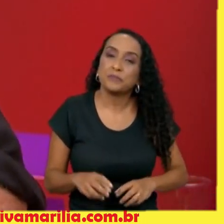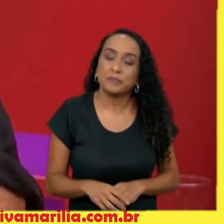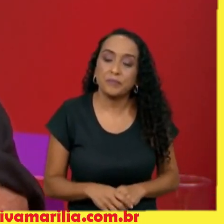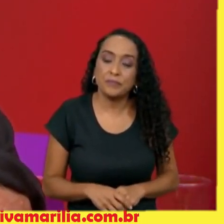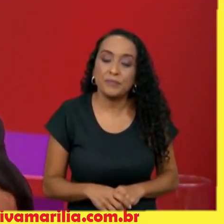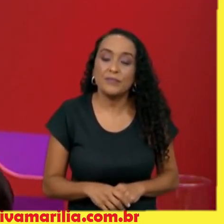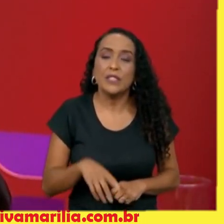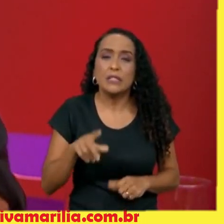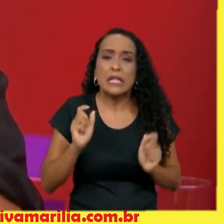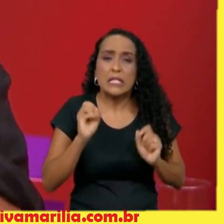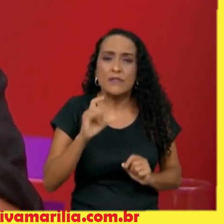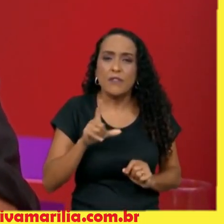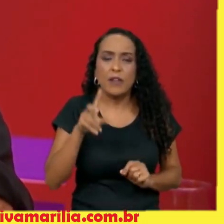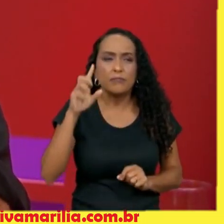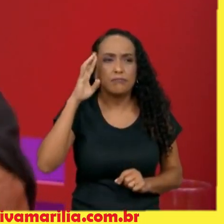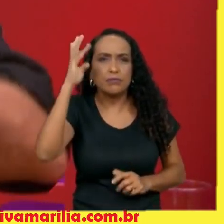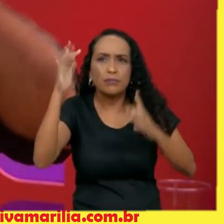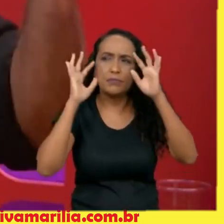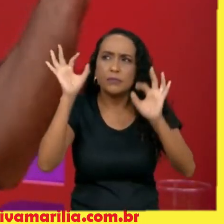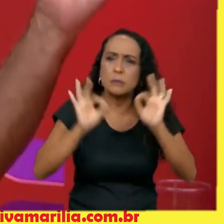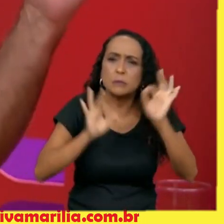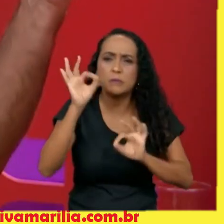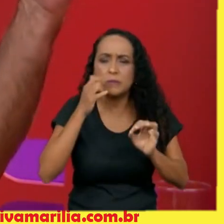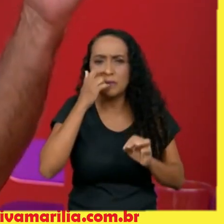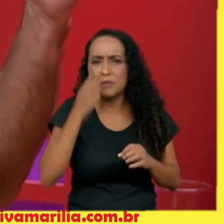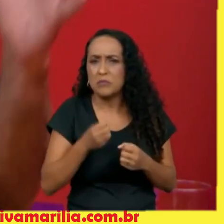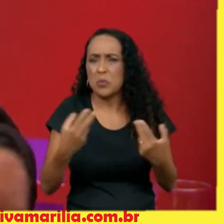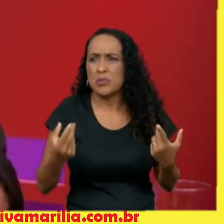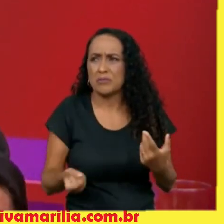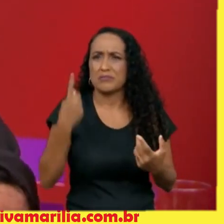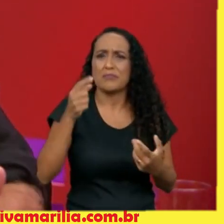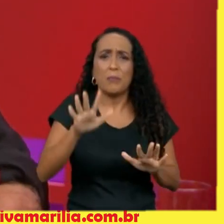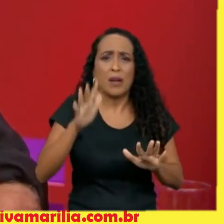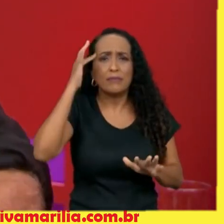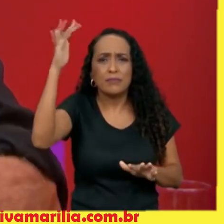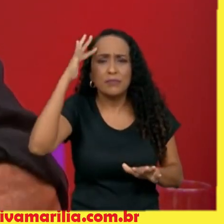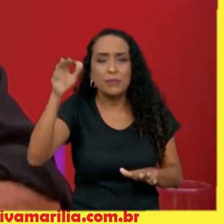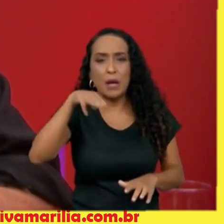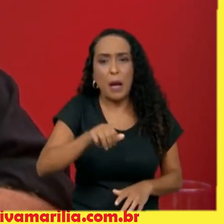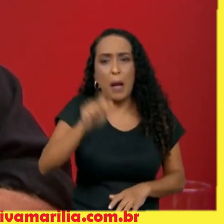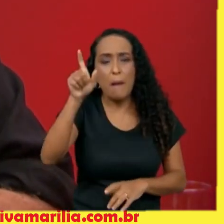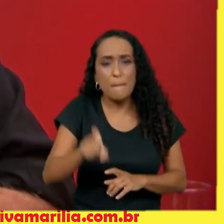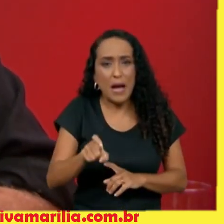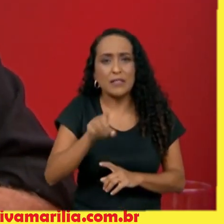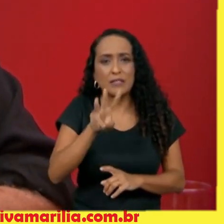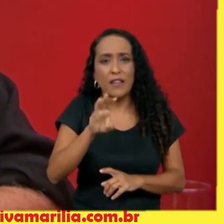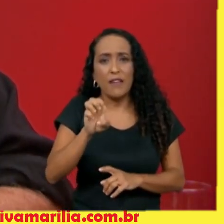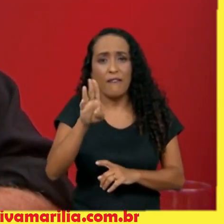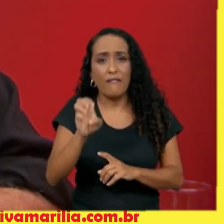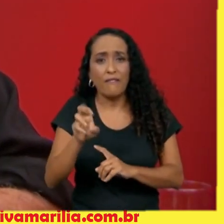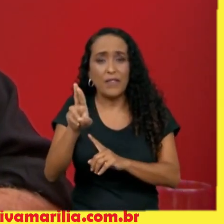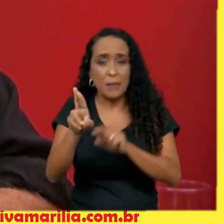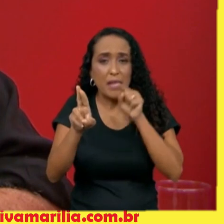né? Então, você vai montando coisas, esperando as mais abstrusas e tal, né? Max Weber, que é um pensador que eu,